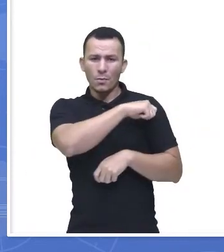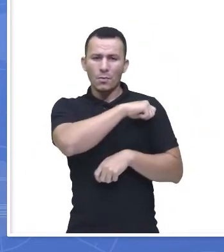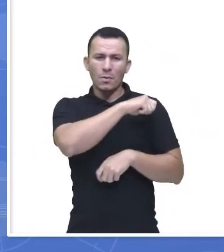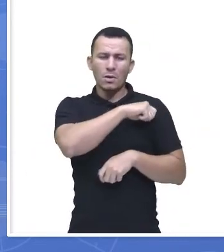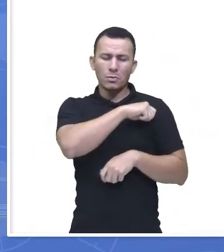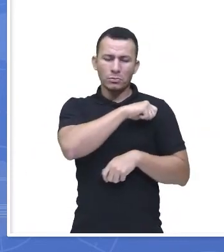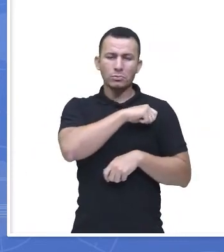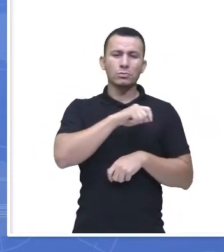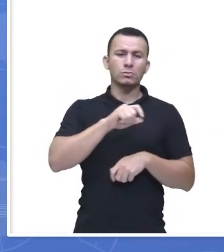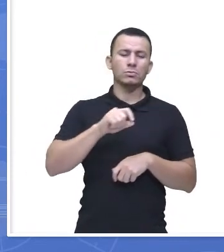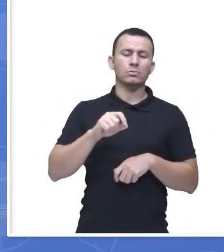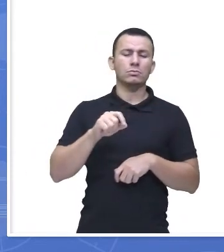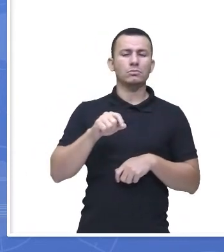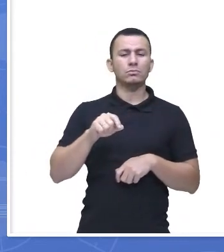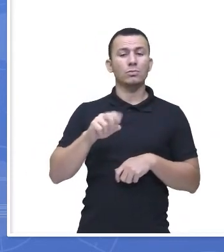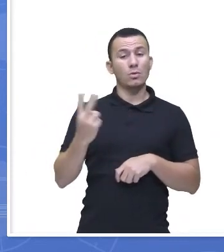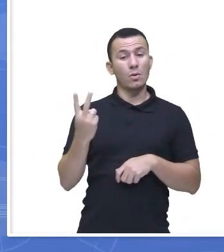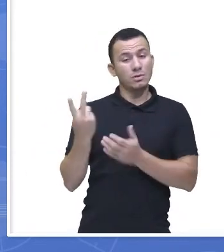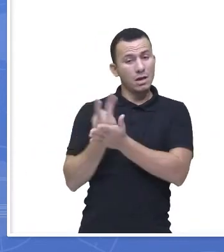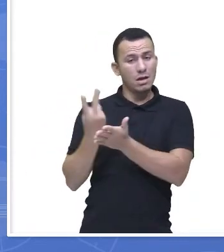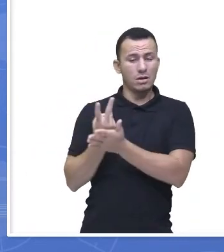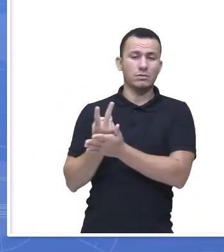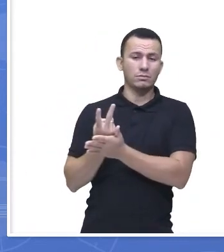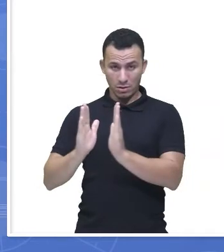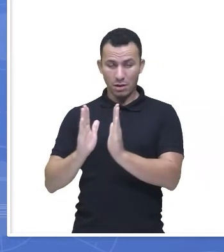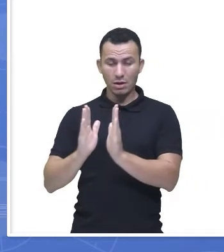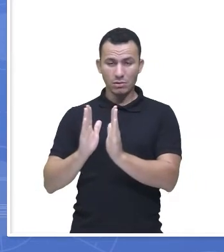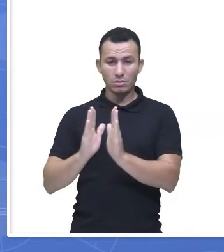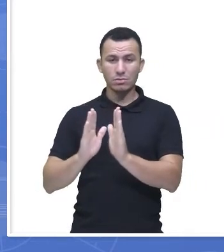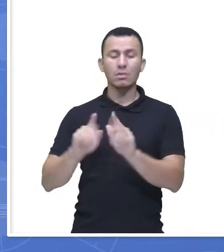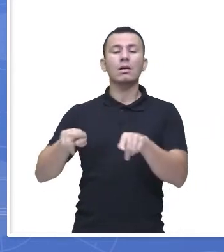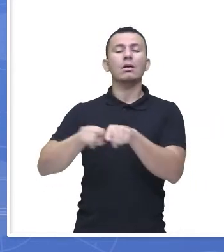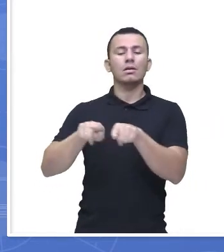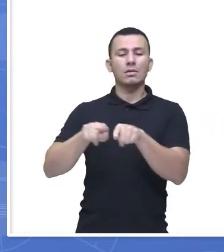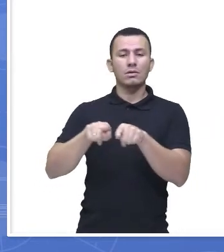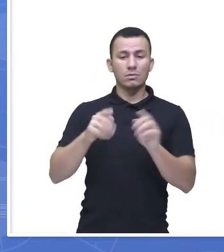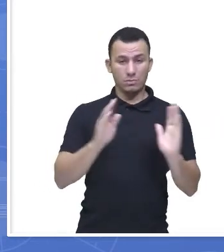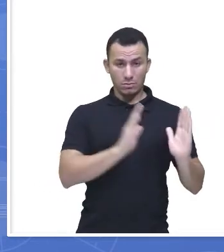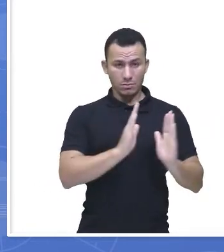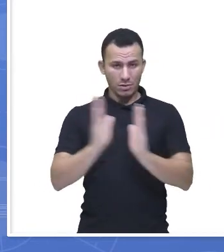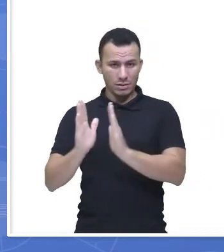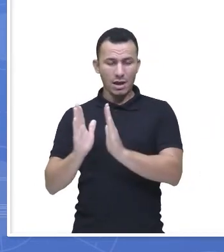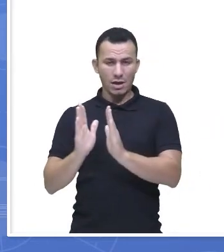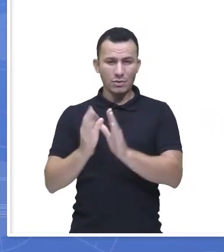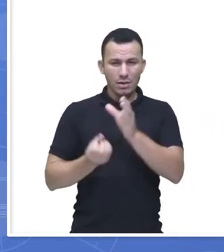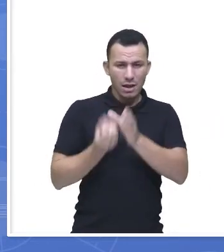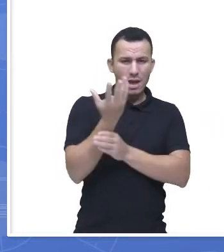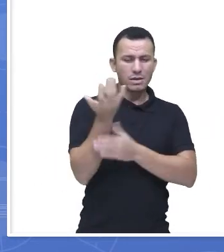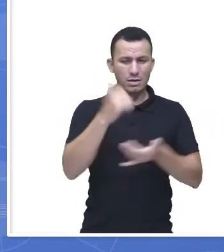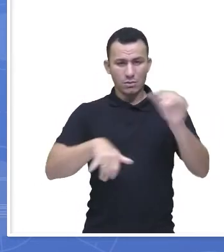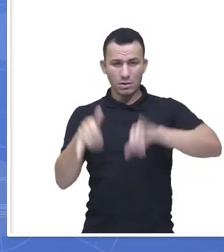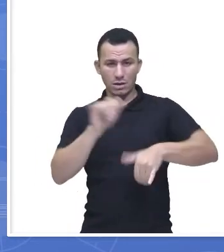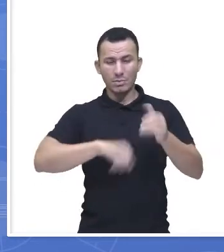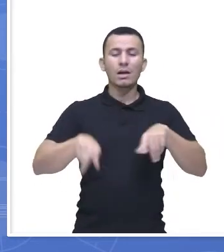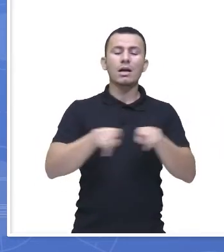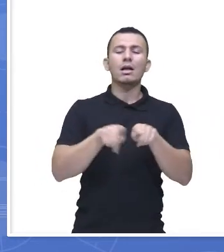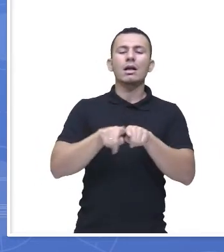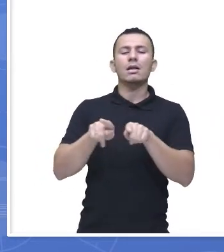questão do Instituto Federal de Roraima, não é? Vamos verificar quais foram as respostas de vocês aí? Vamos lá.